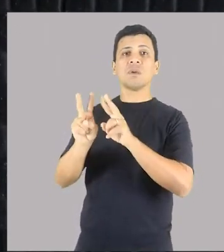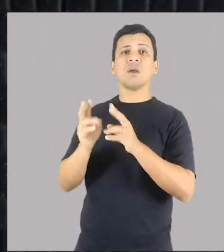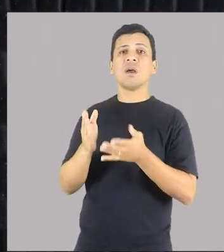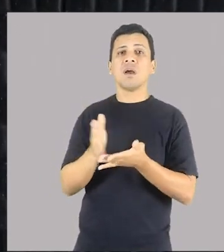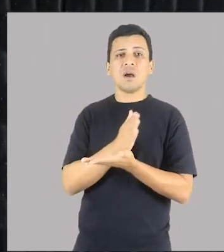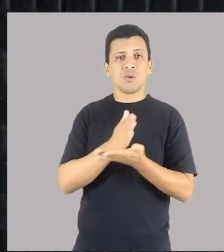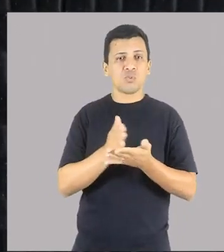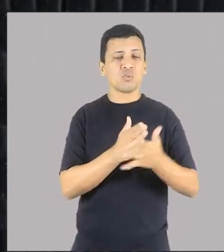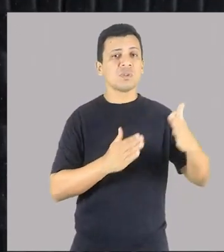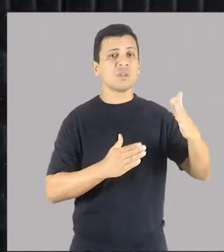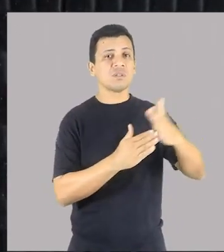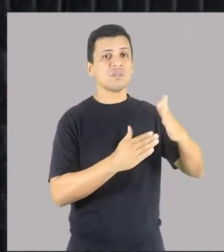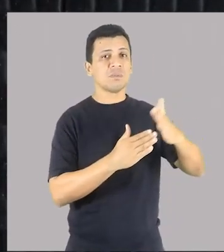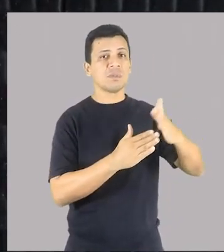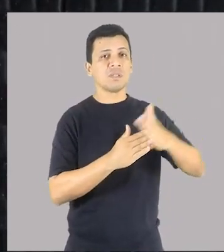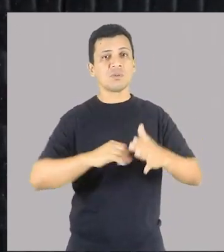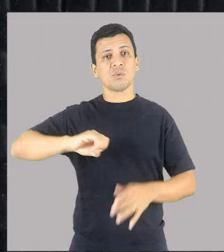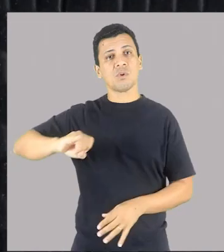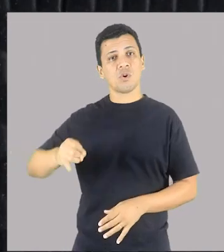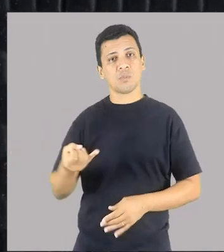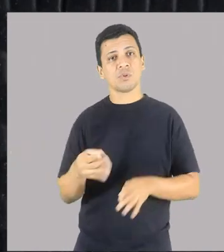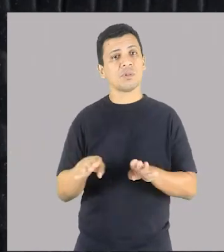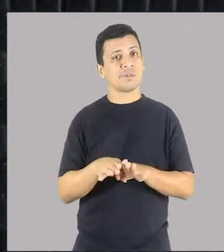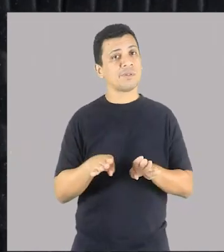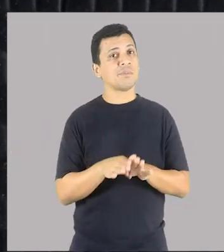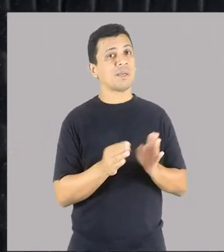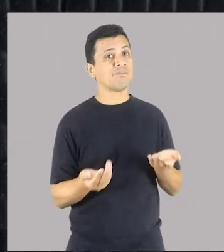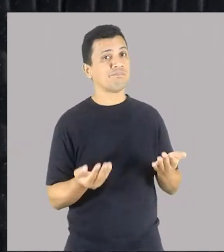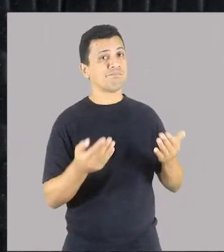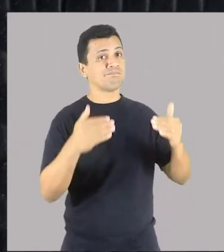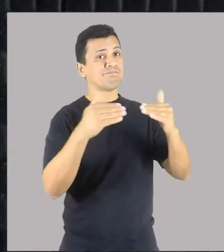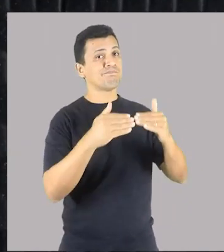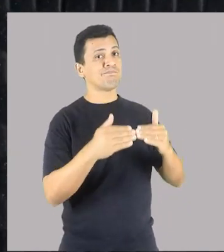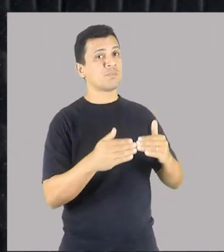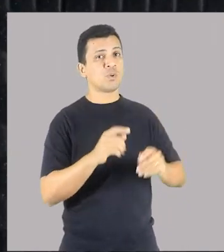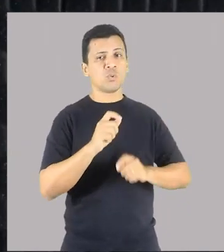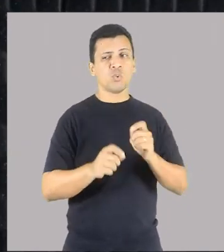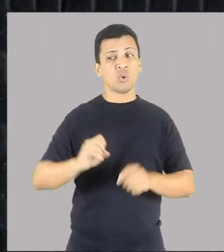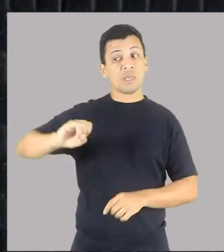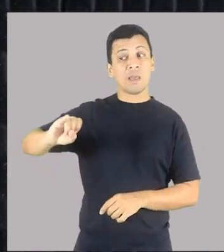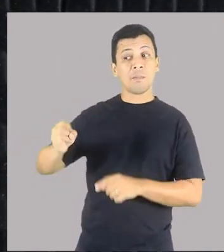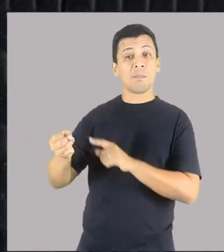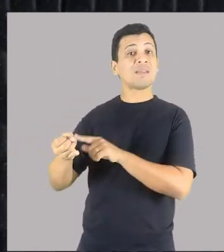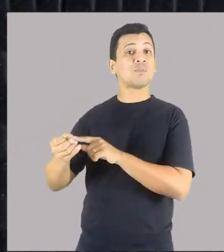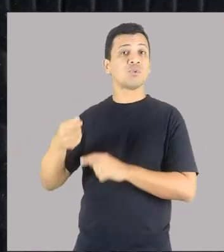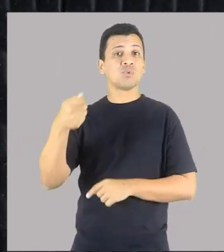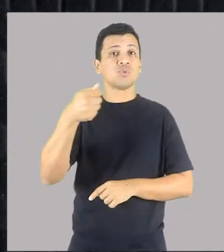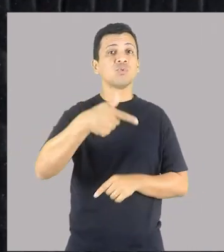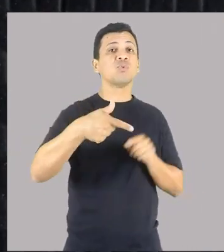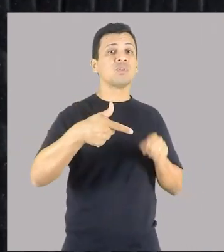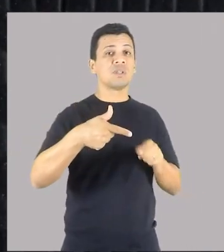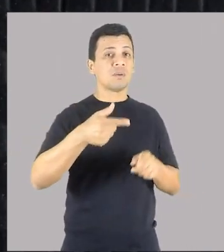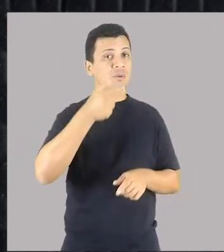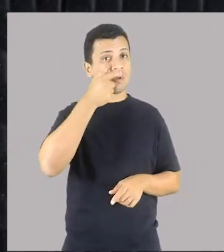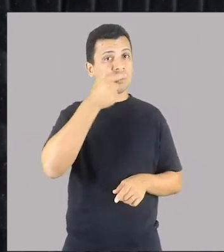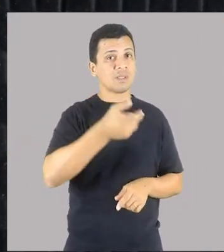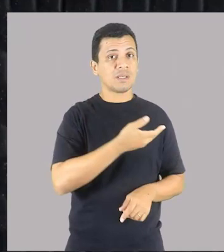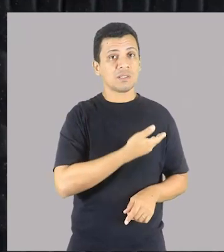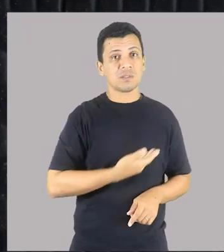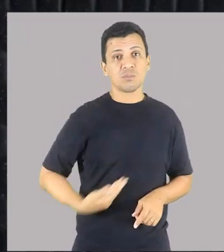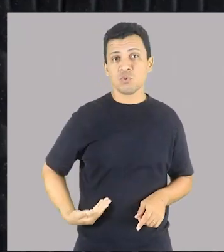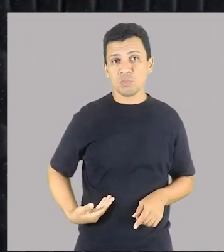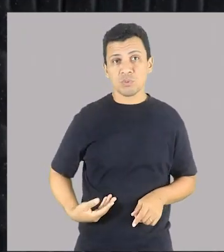os limites da oportunidade e da conveniência, ou seja, o que é mais oportuno em relação ao interesse público, o que é